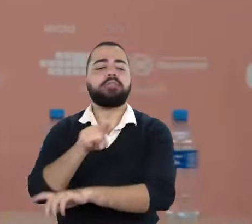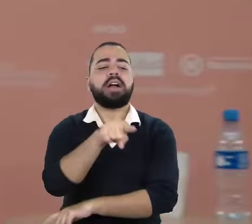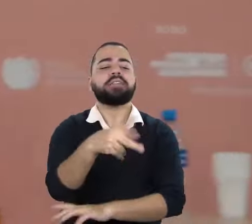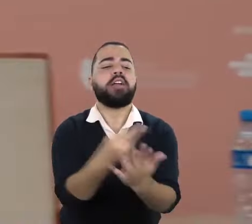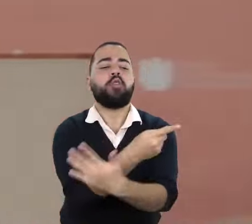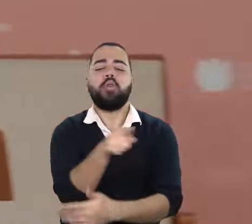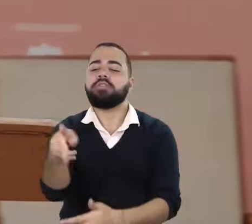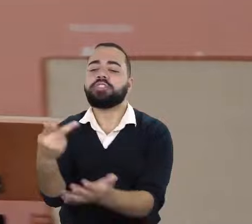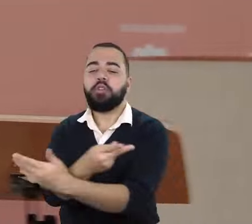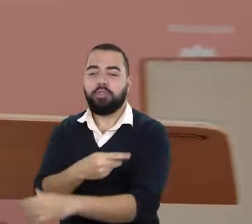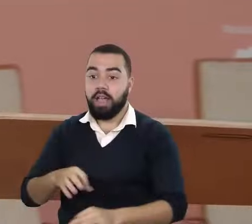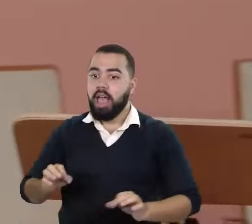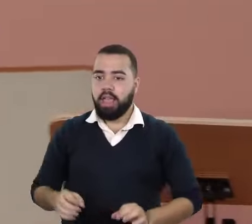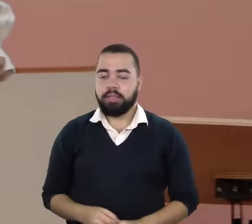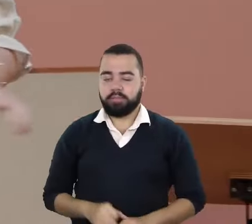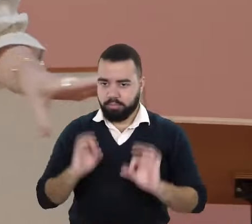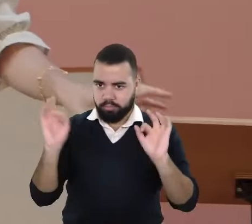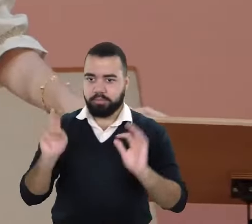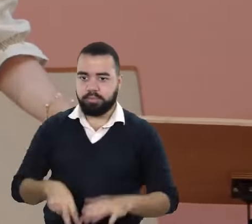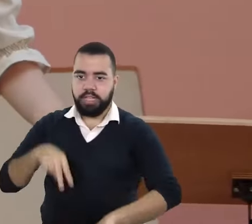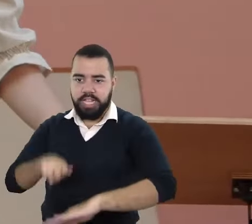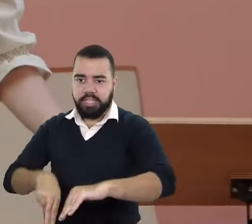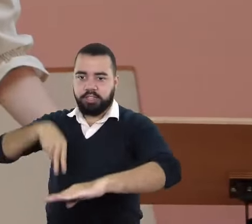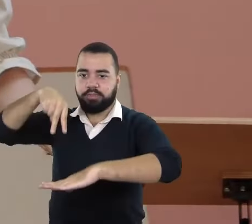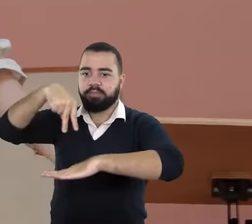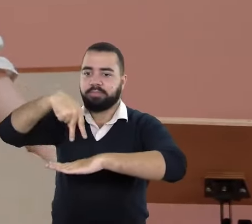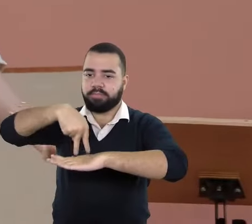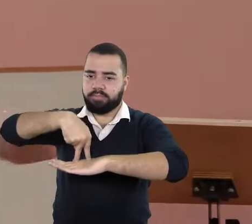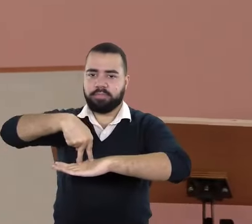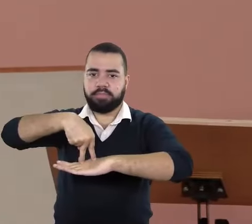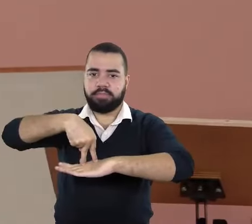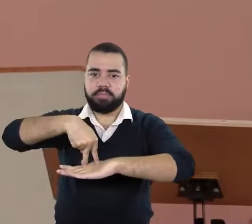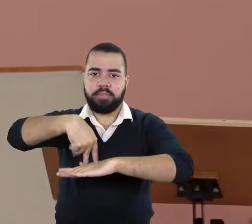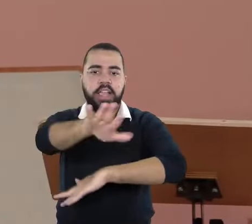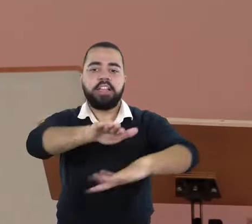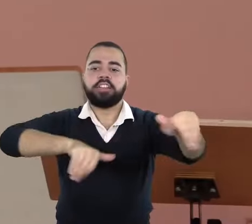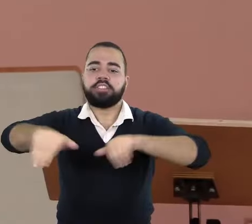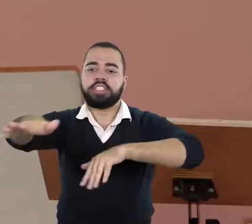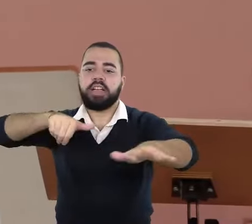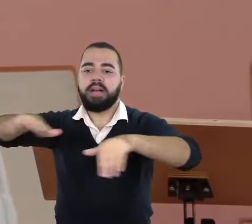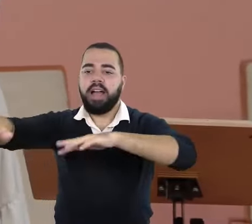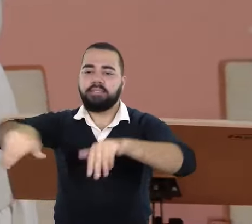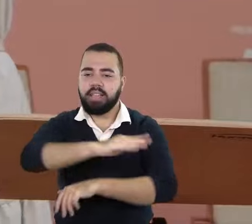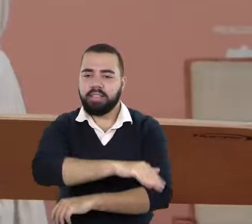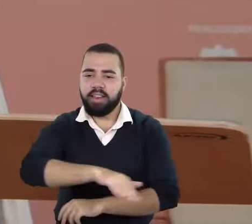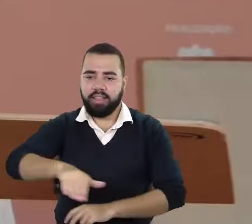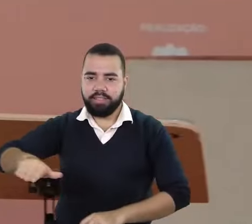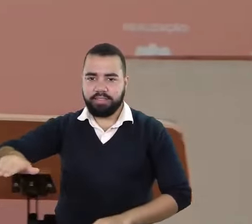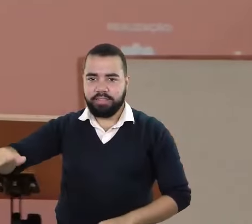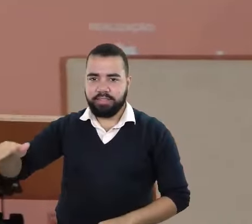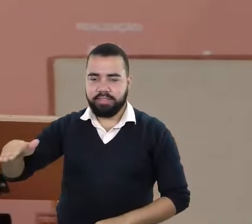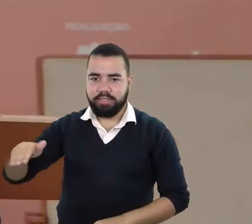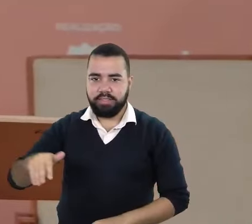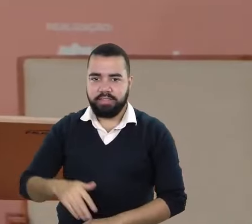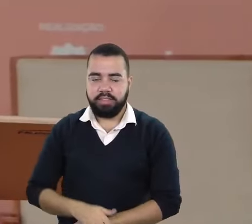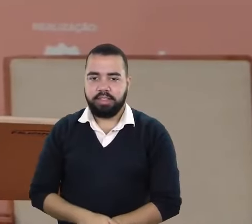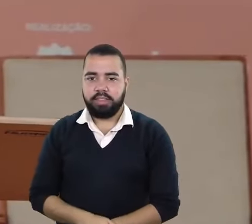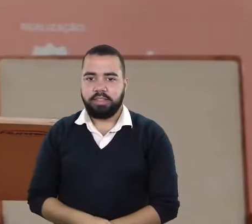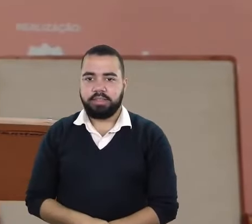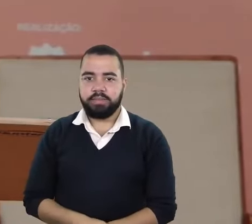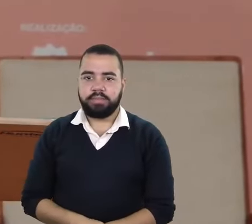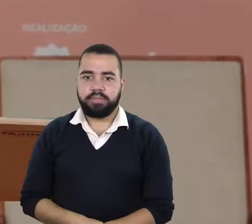entendeu? Aí eu subi em cima da cantina da igreja. Escalava o portão, subi em cima da cantina, ficava em cima. A